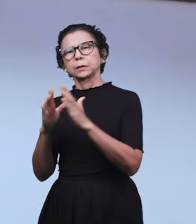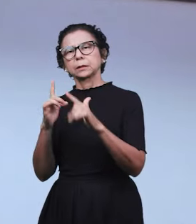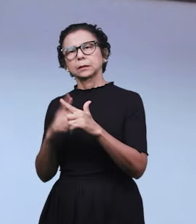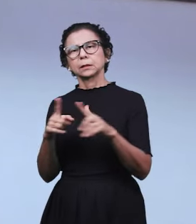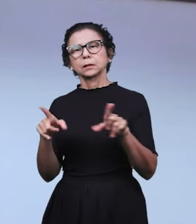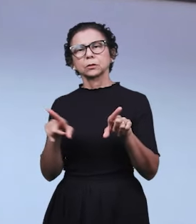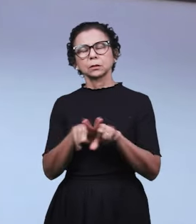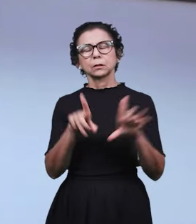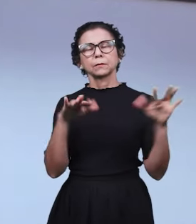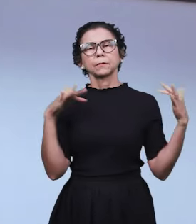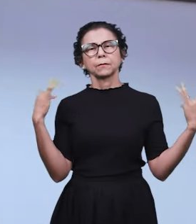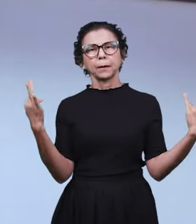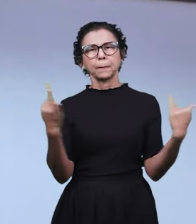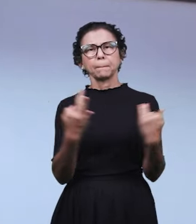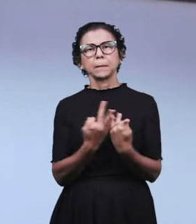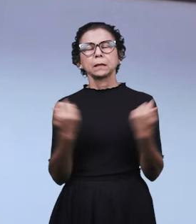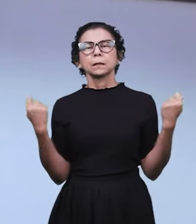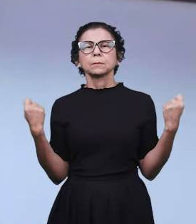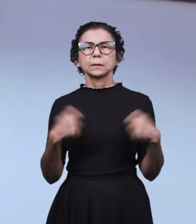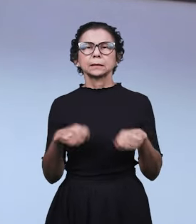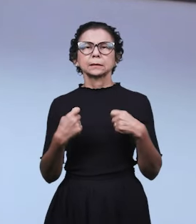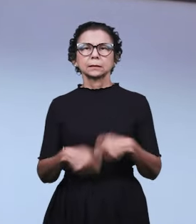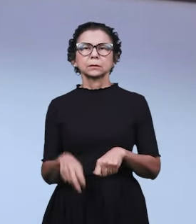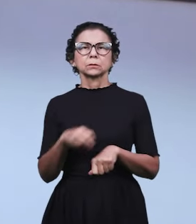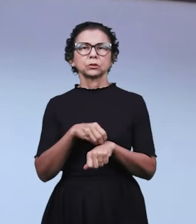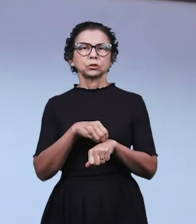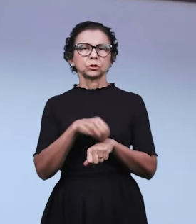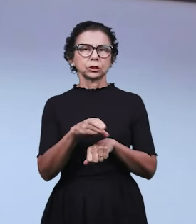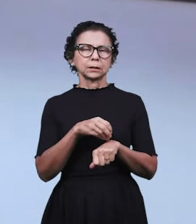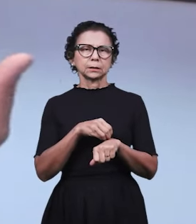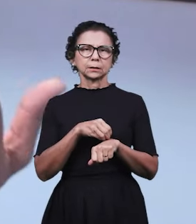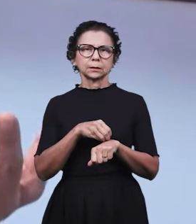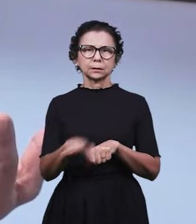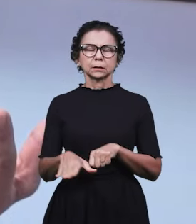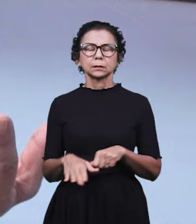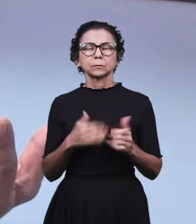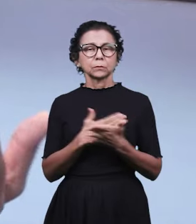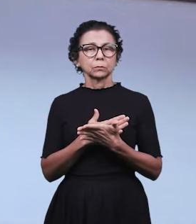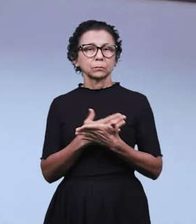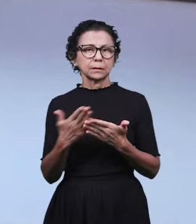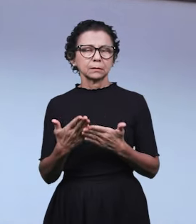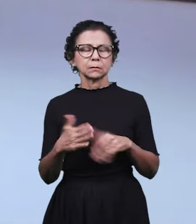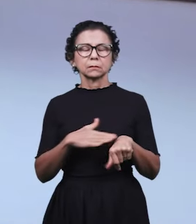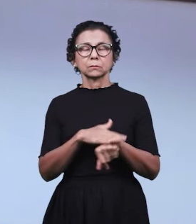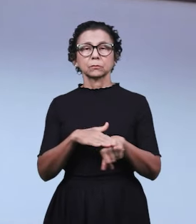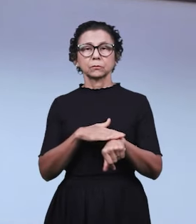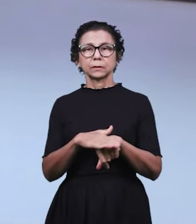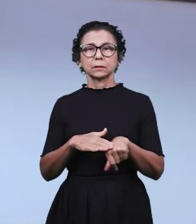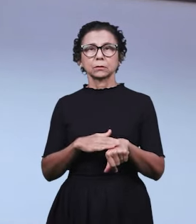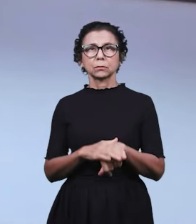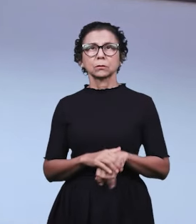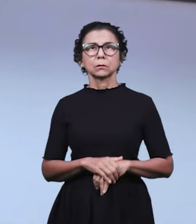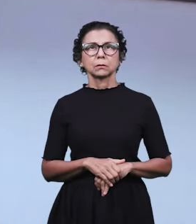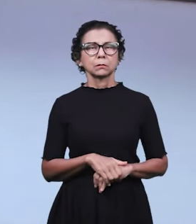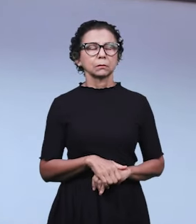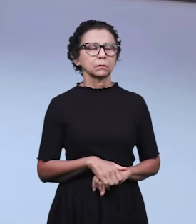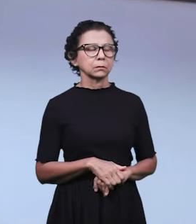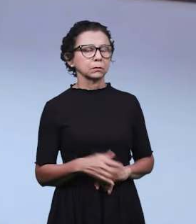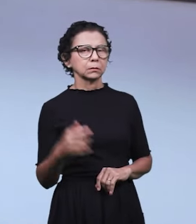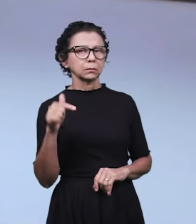aquelas famílias que precisam dessas orientações. E para iniciar a nossa conversa, está comigo a professora